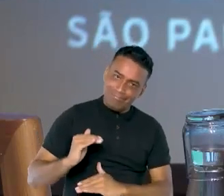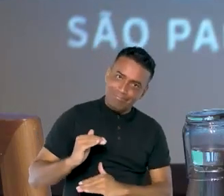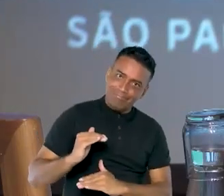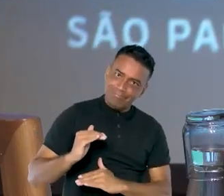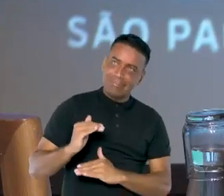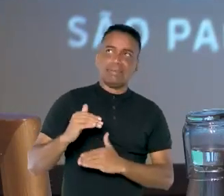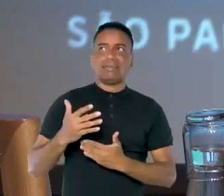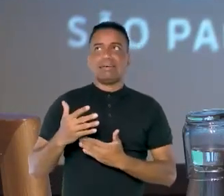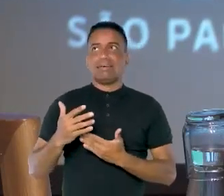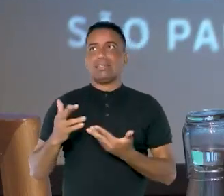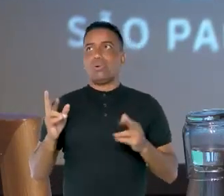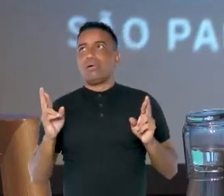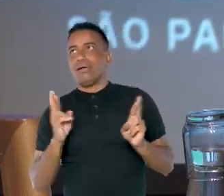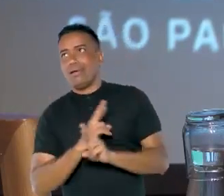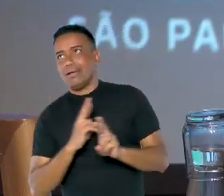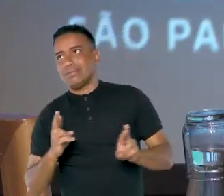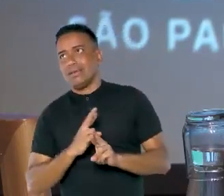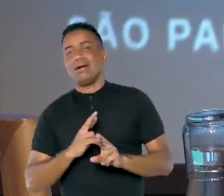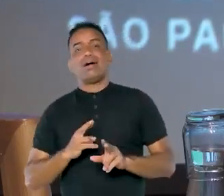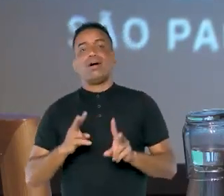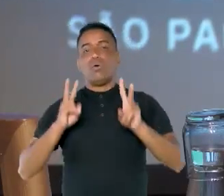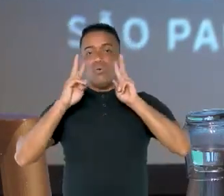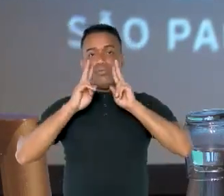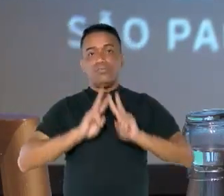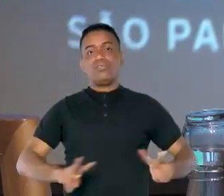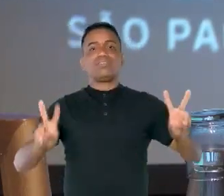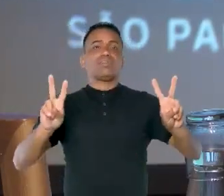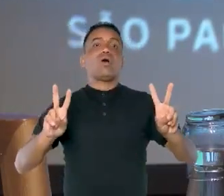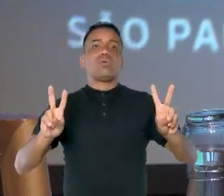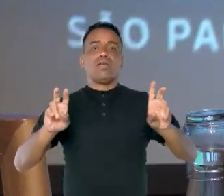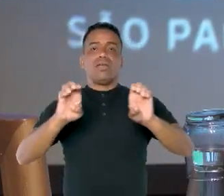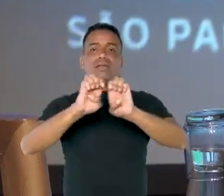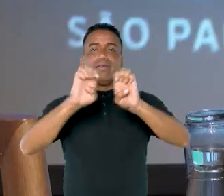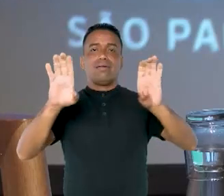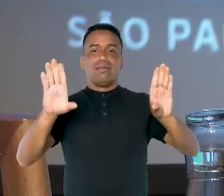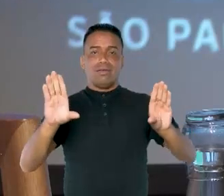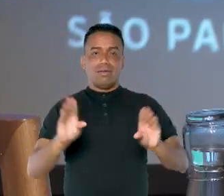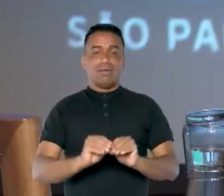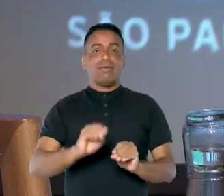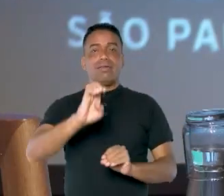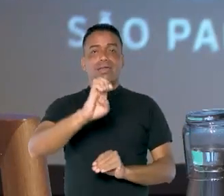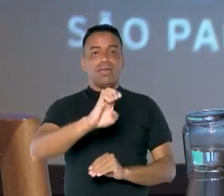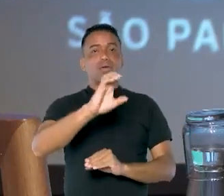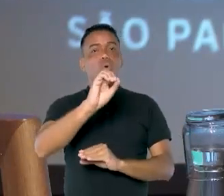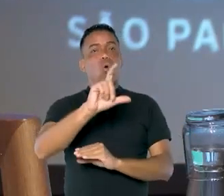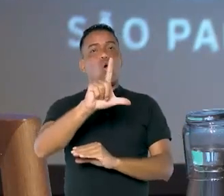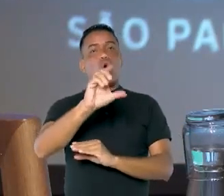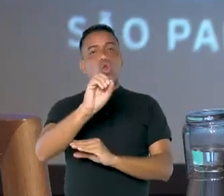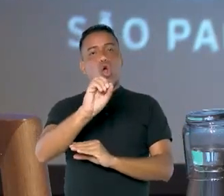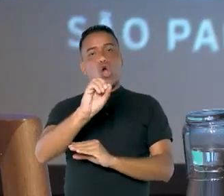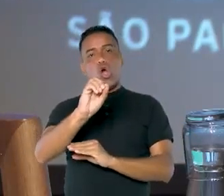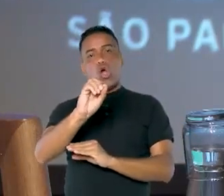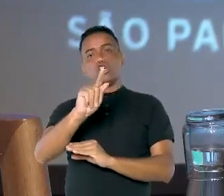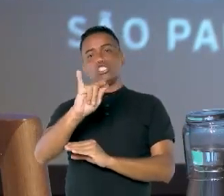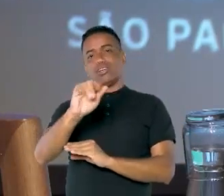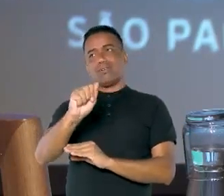às aspirações ecológicas. Tá? Essa regressão é